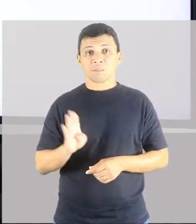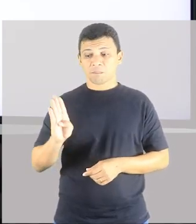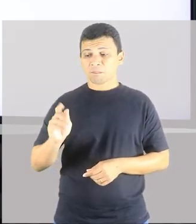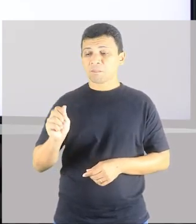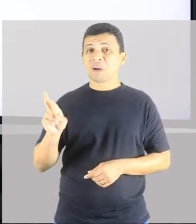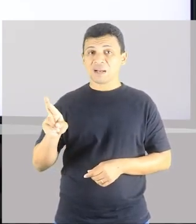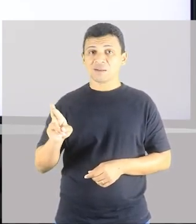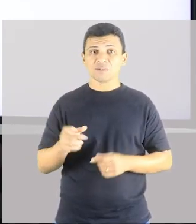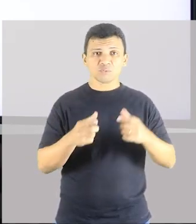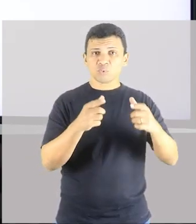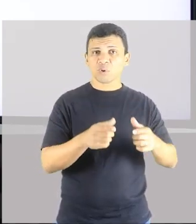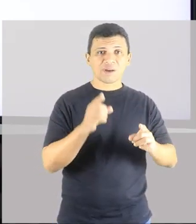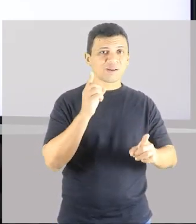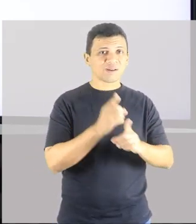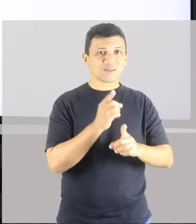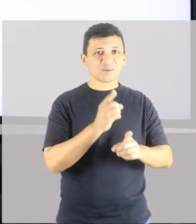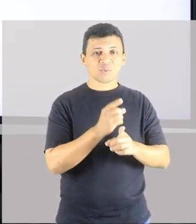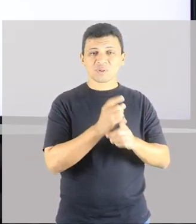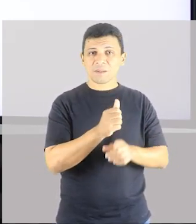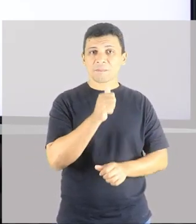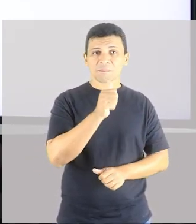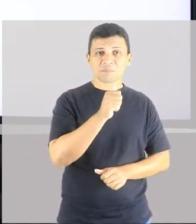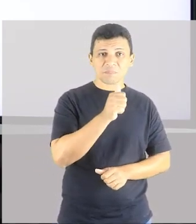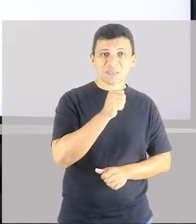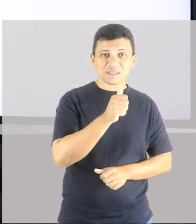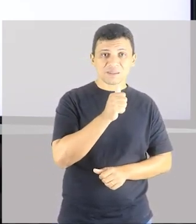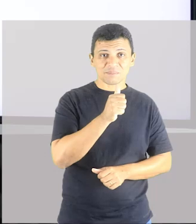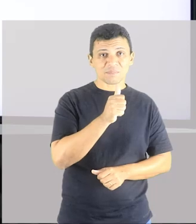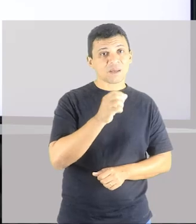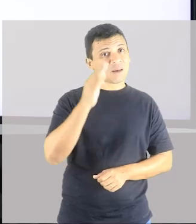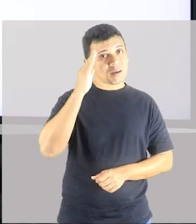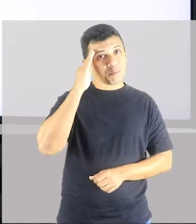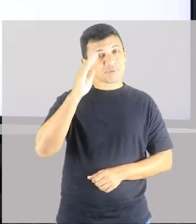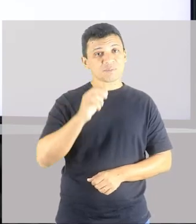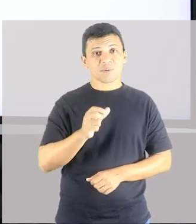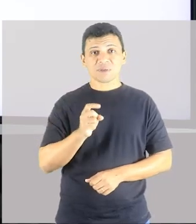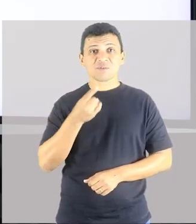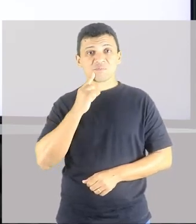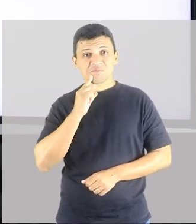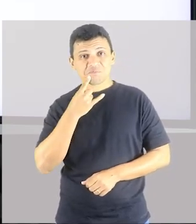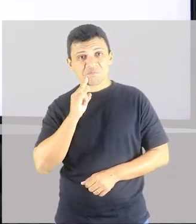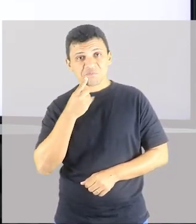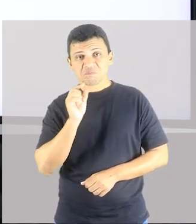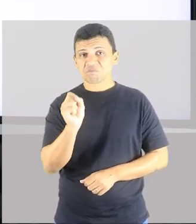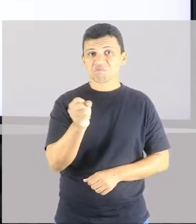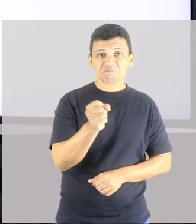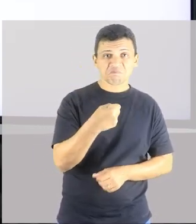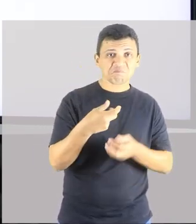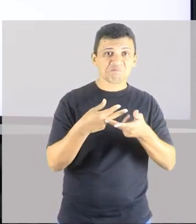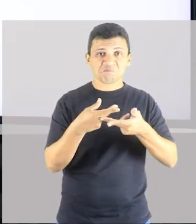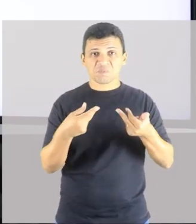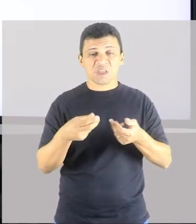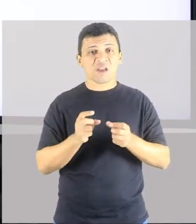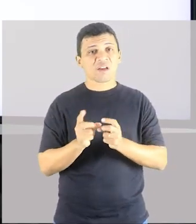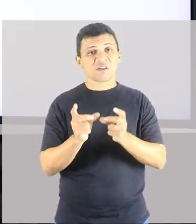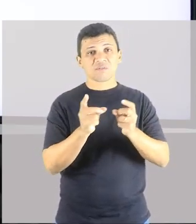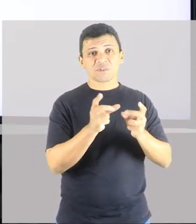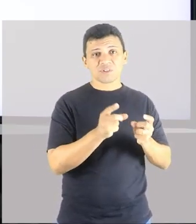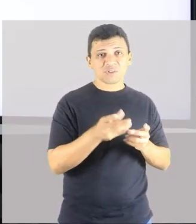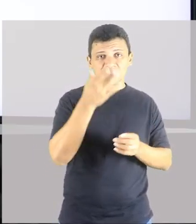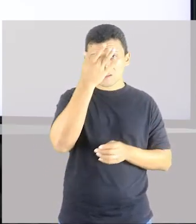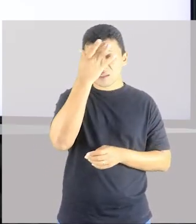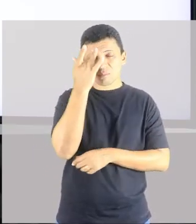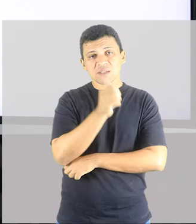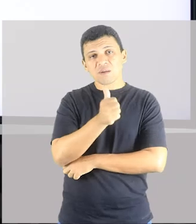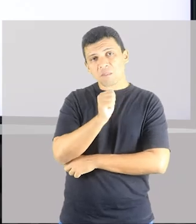você encontra bebidas, principalmente bebidas alcoólicas, em que essas bebidas são vendidas e